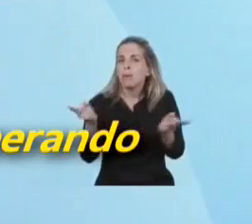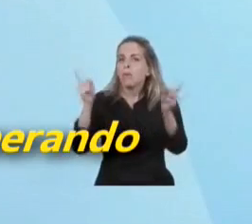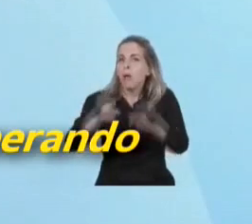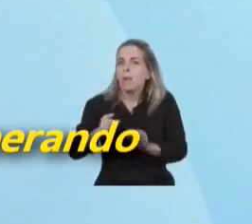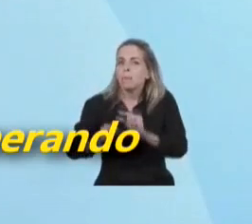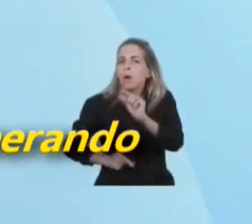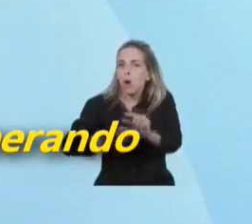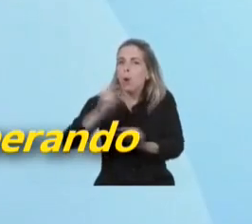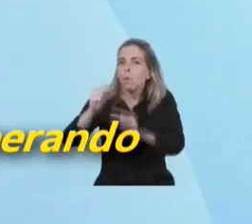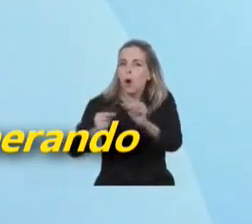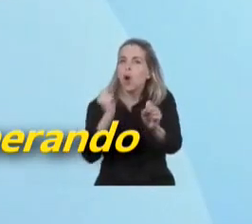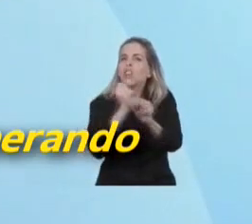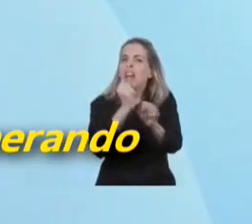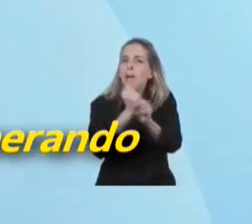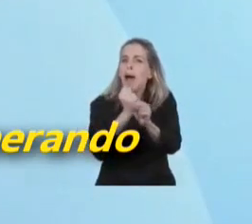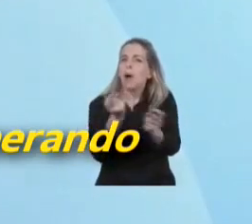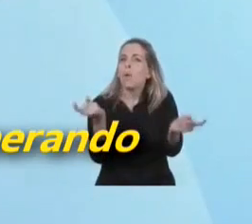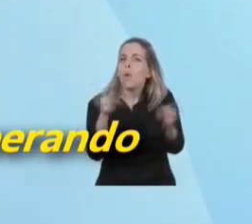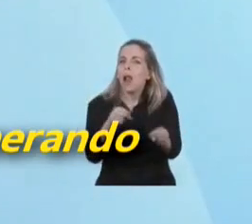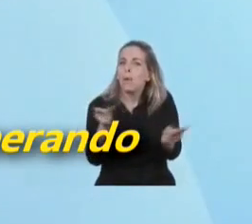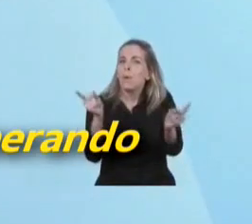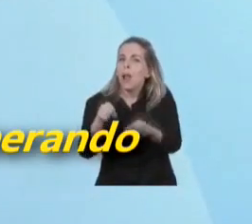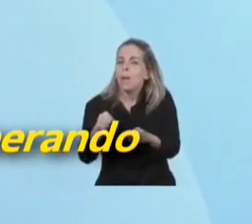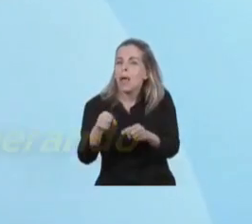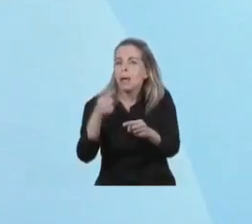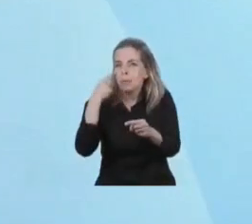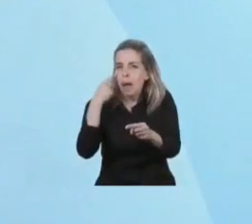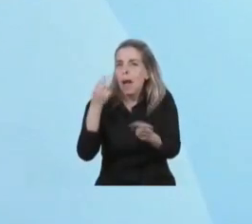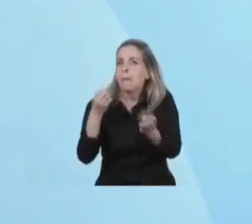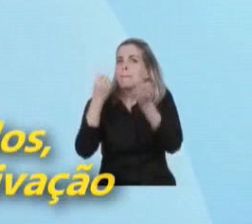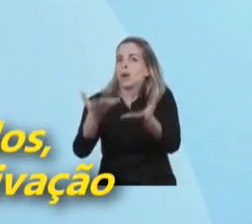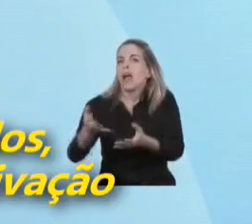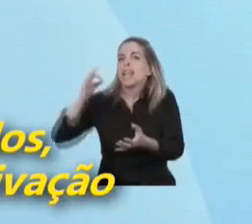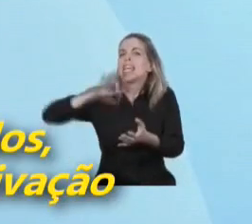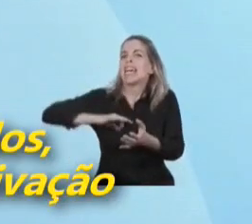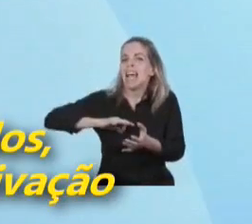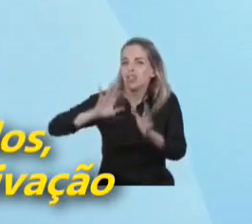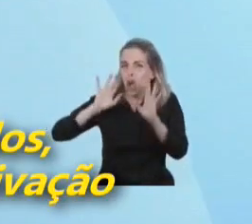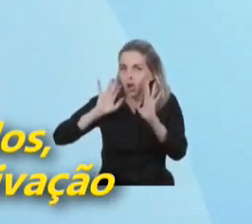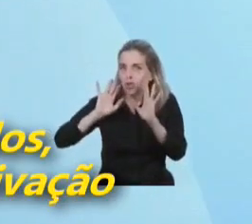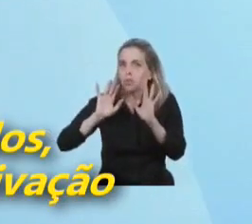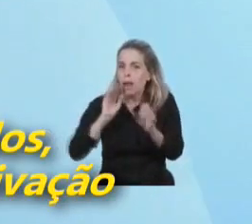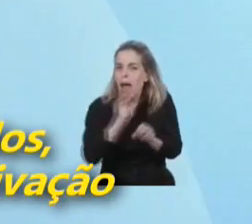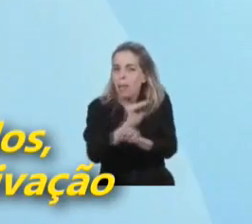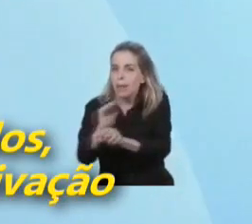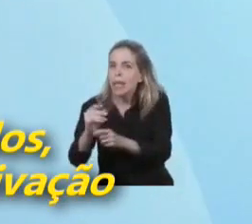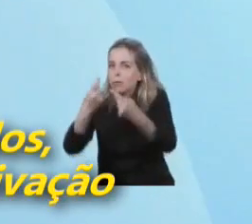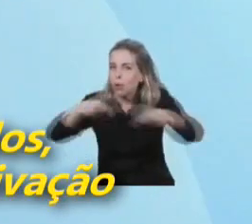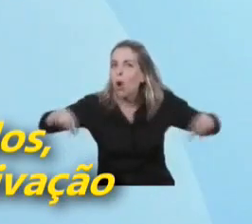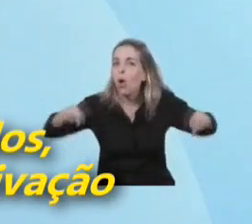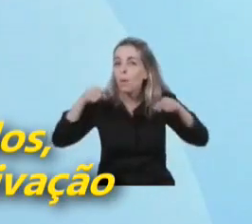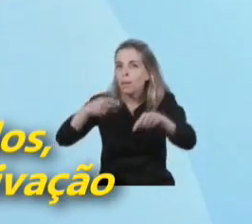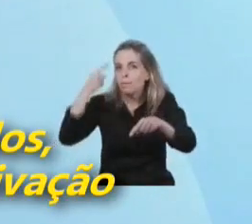recuperando perigos e bairro recuperar ingressos e para que dia a todos esse crescimento